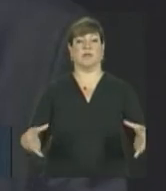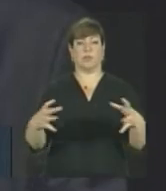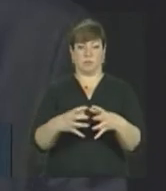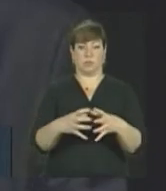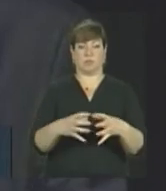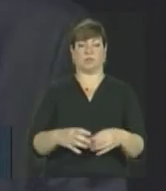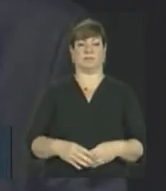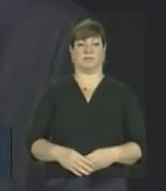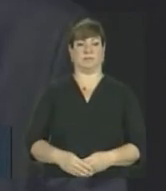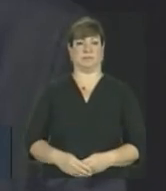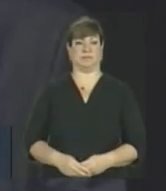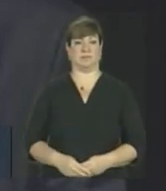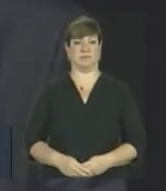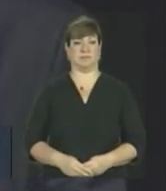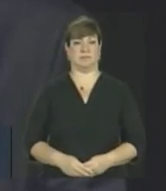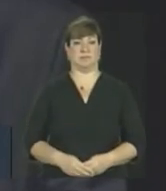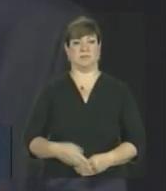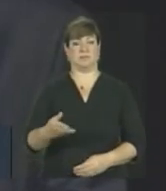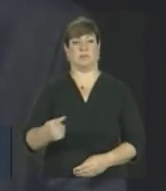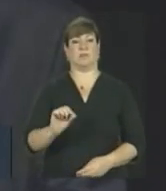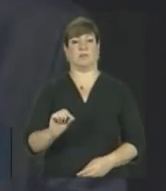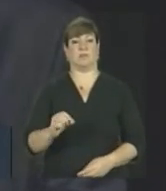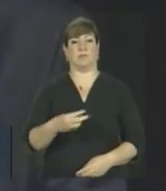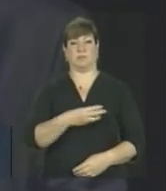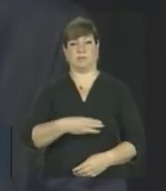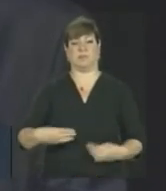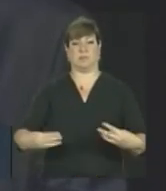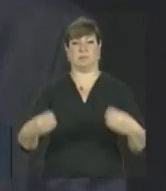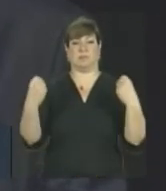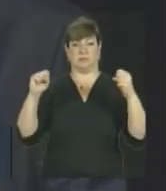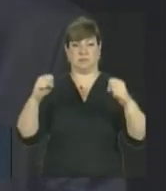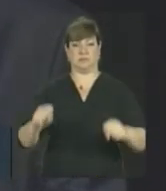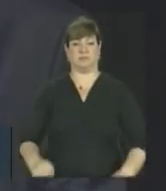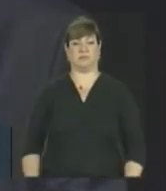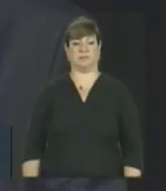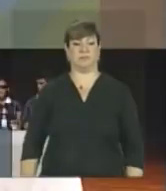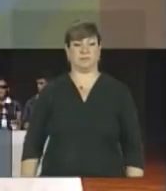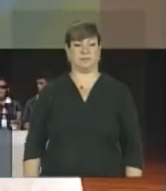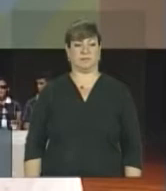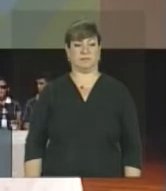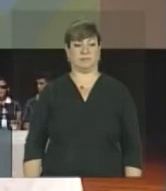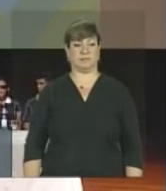incorporar ao Ministério do Esporte.